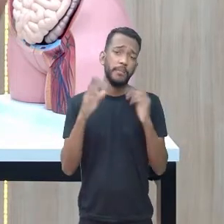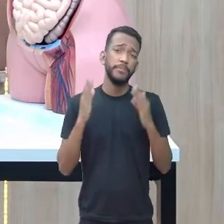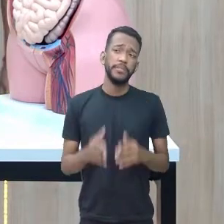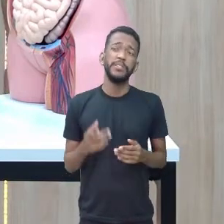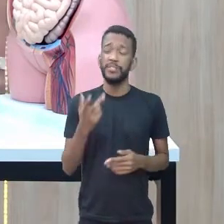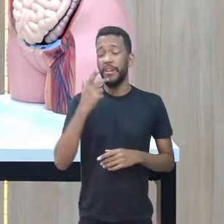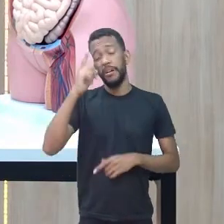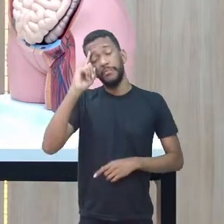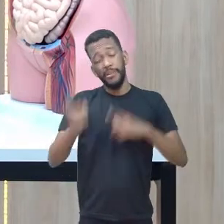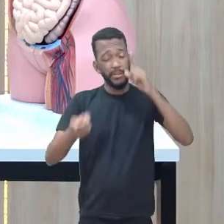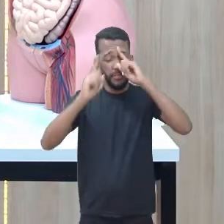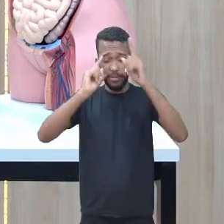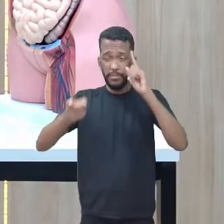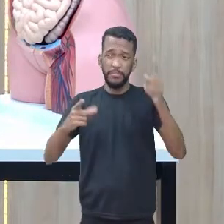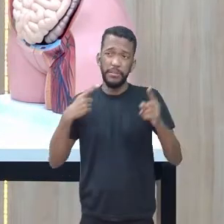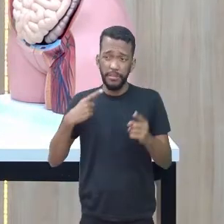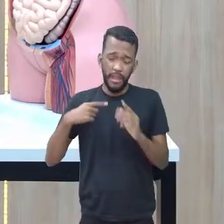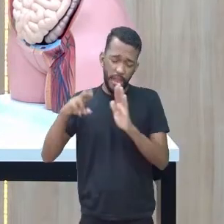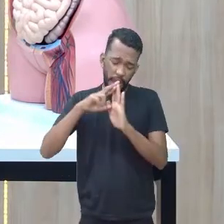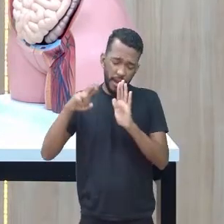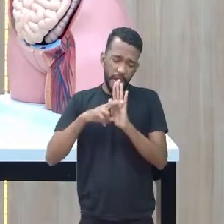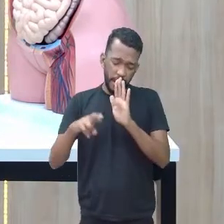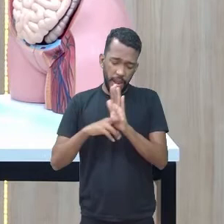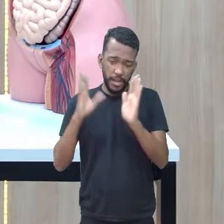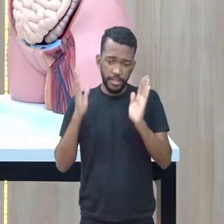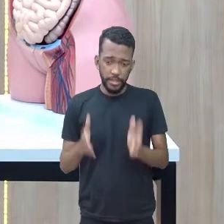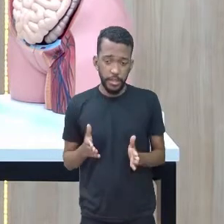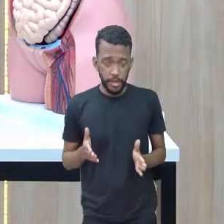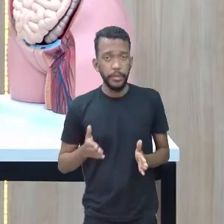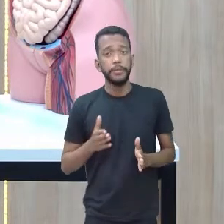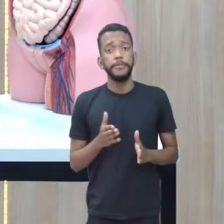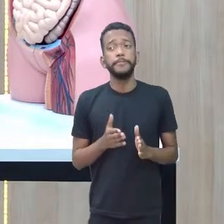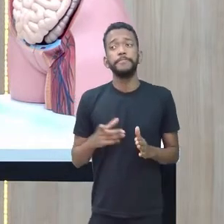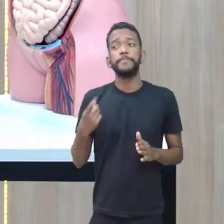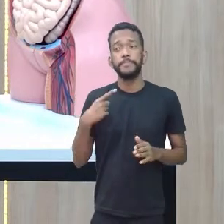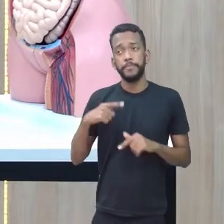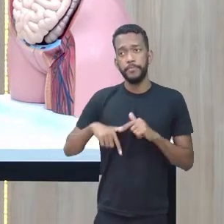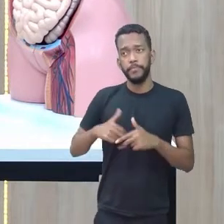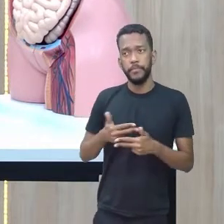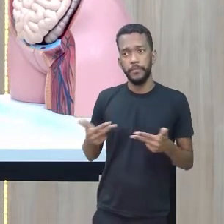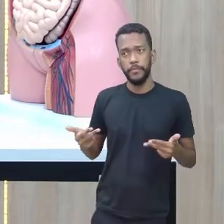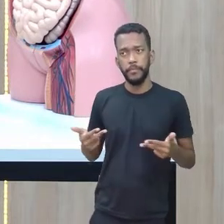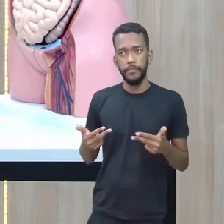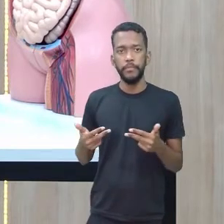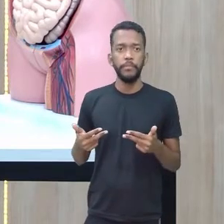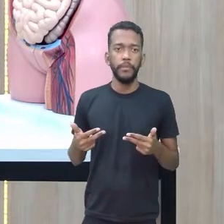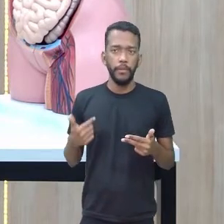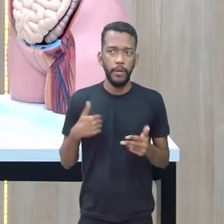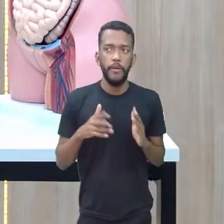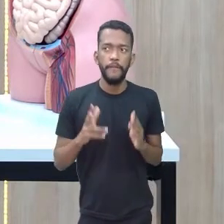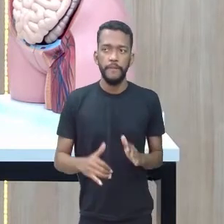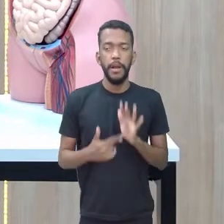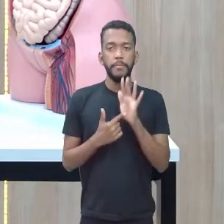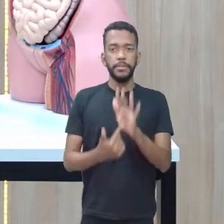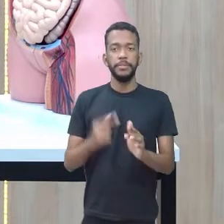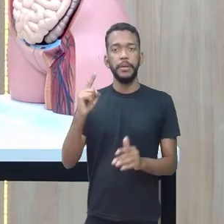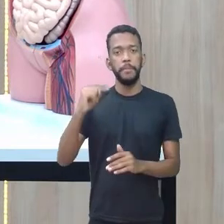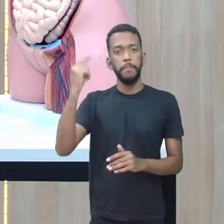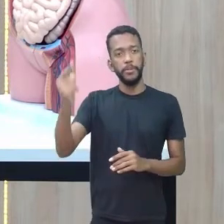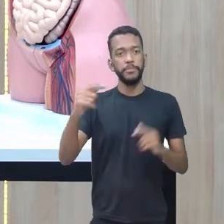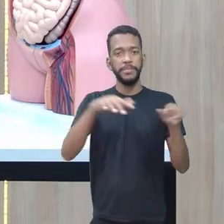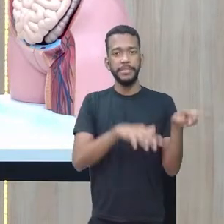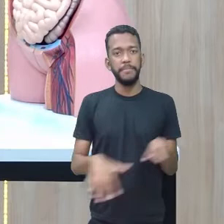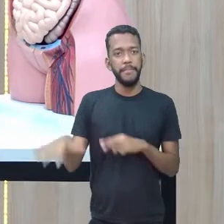senhora dá muita ordem, a senhora traz muita regra para a aula. Pois é, e as organelas, que eu vou representar na próxima